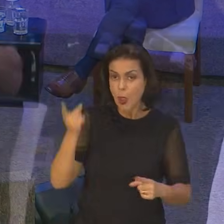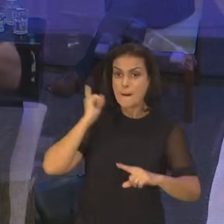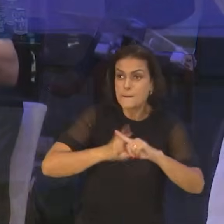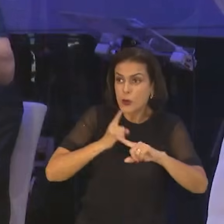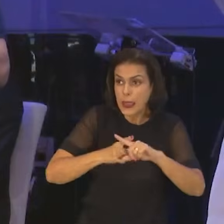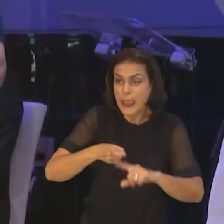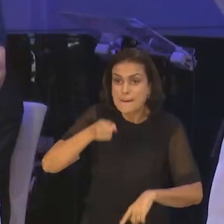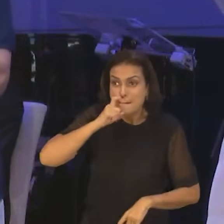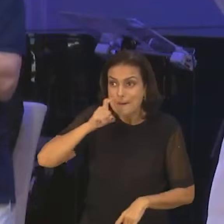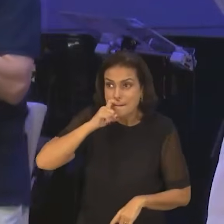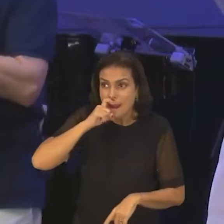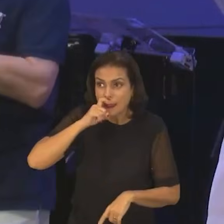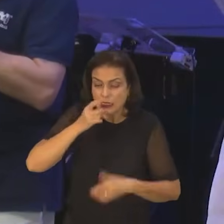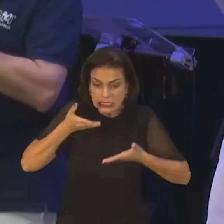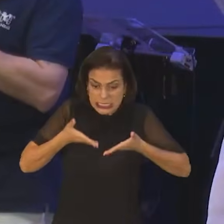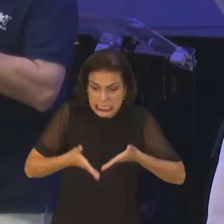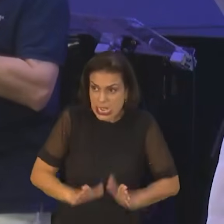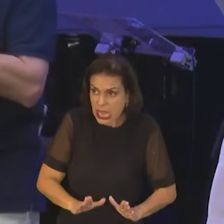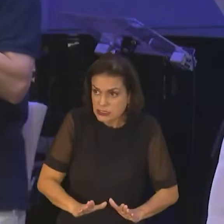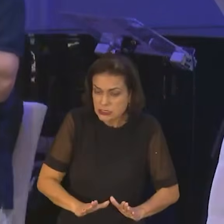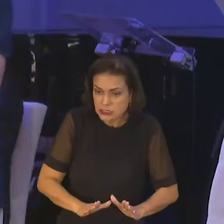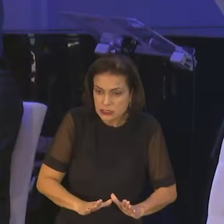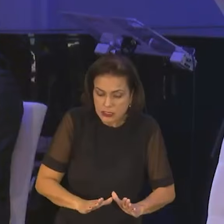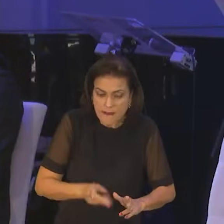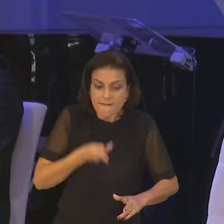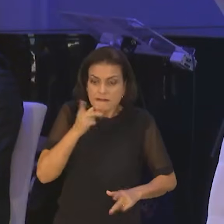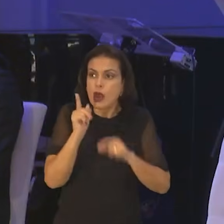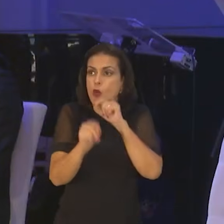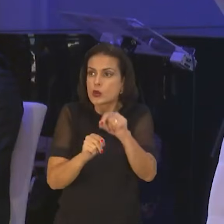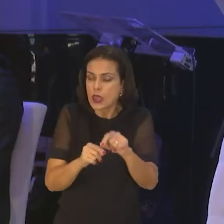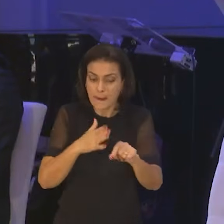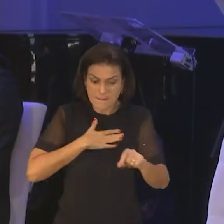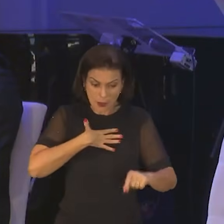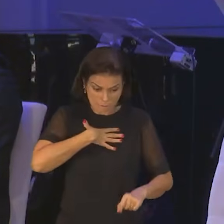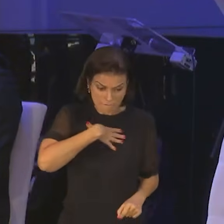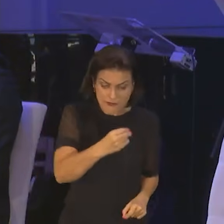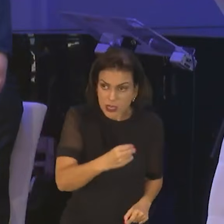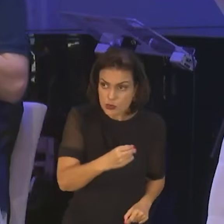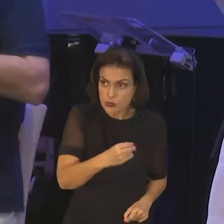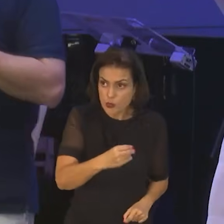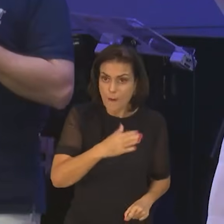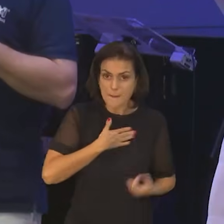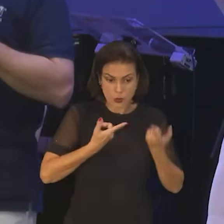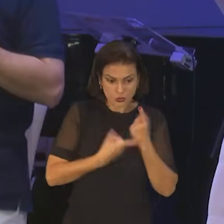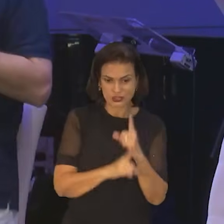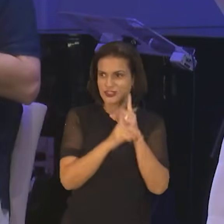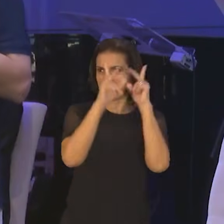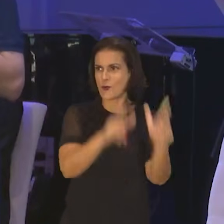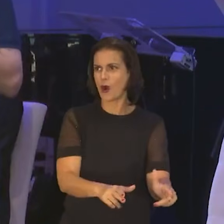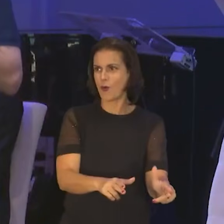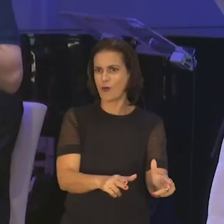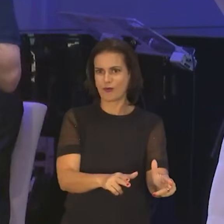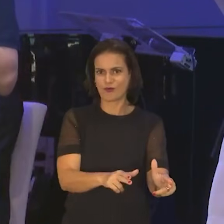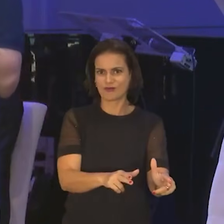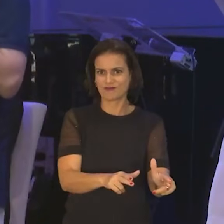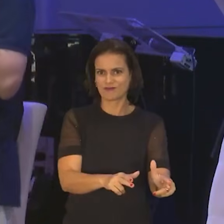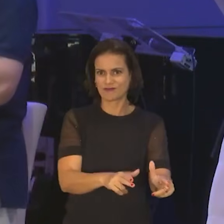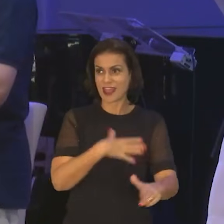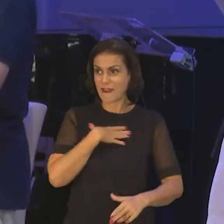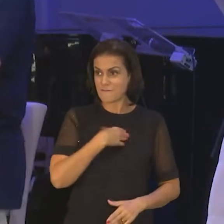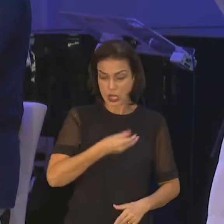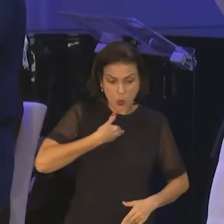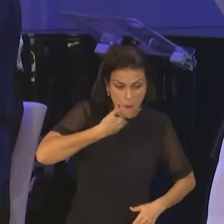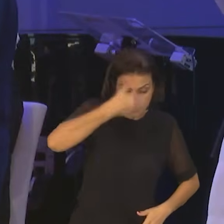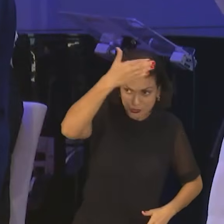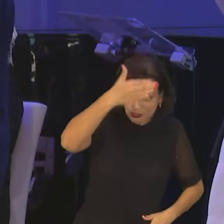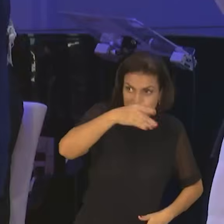pai muçulmano, quando nasce filho dele, ele vai olhar e vai dizer: meu filho é meu discípulo. Filho de